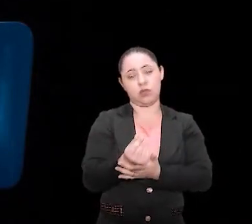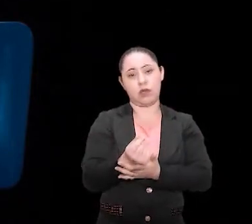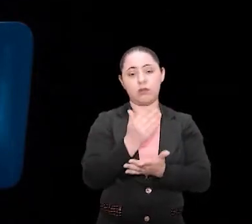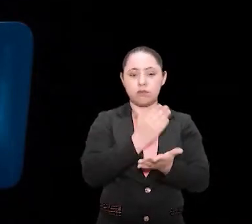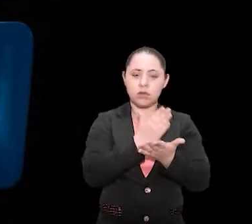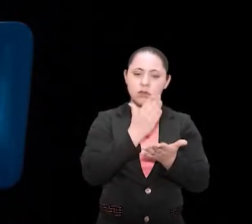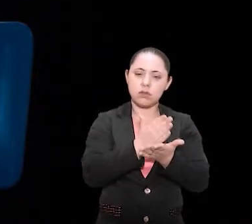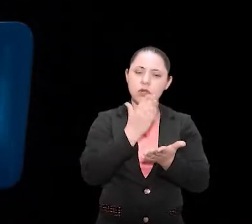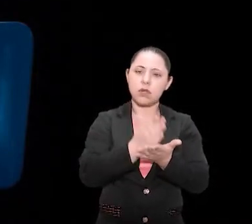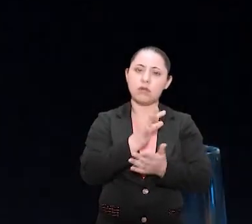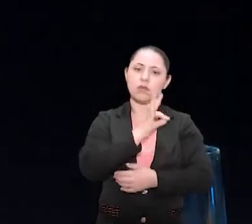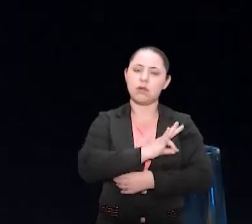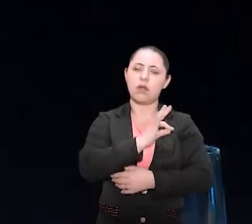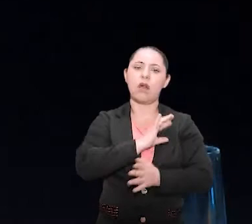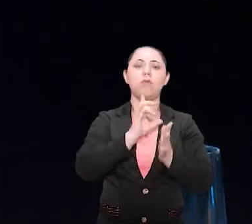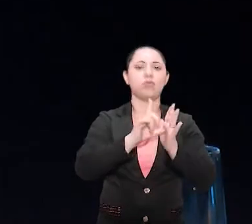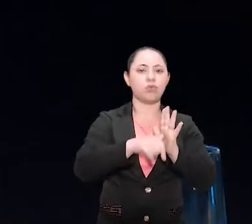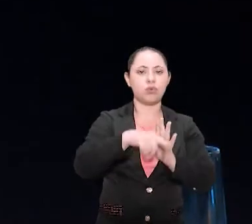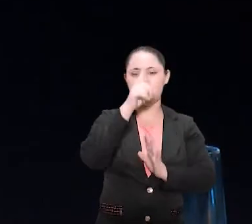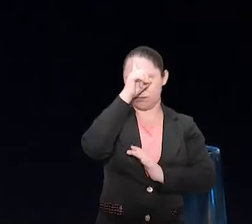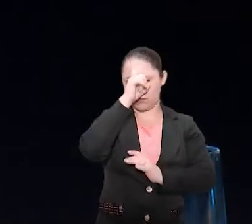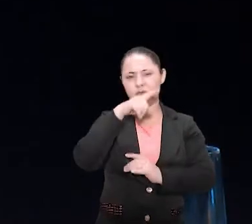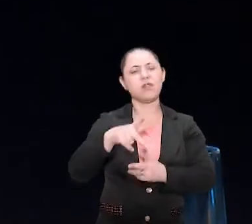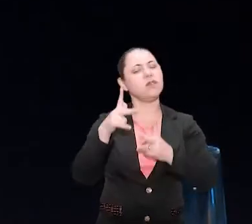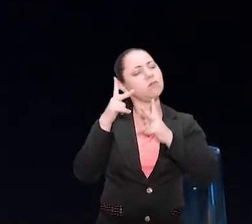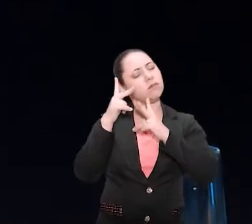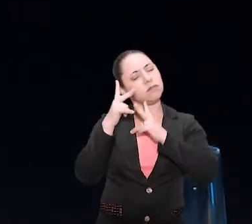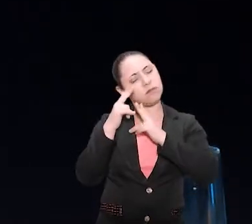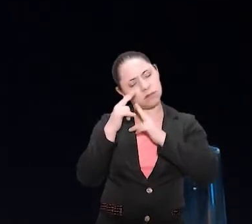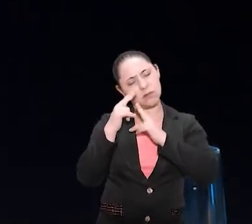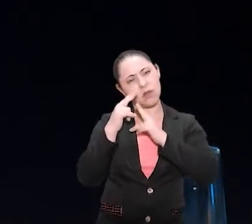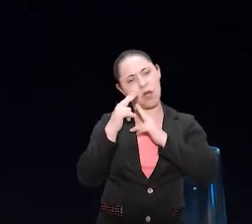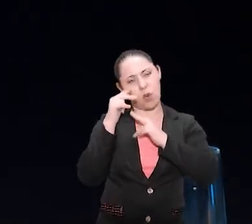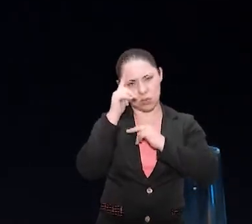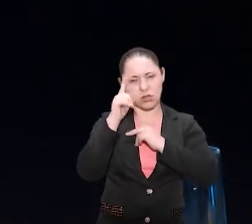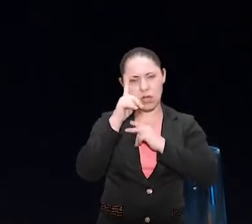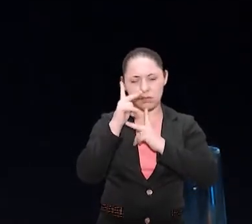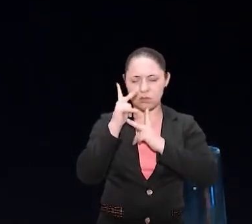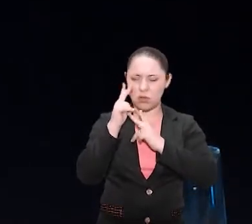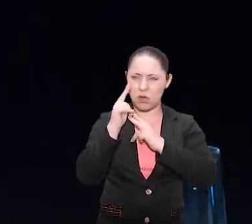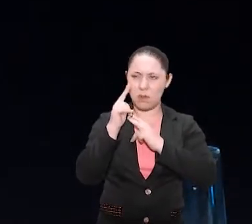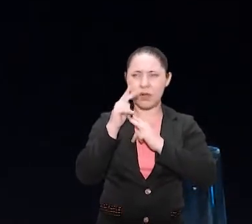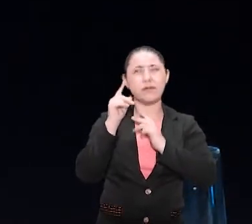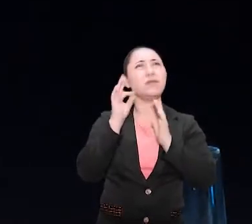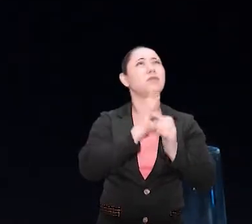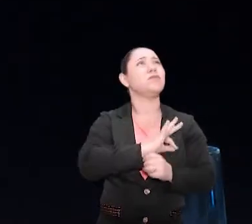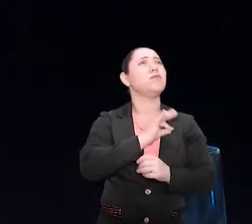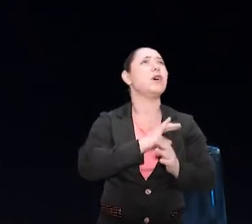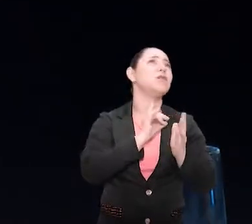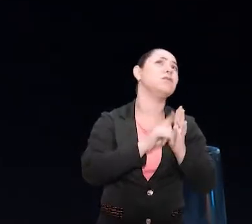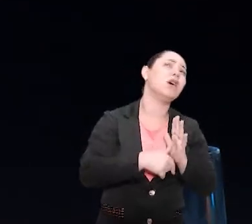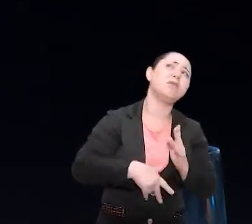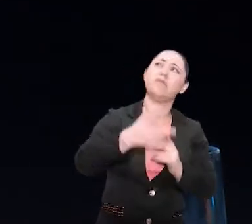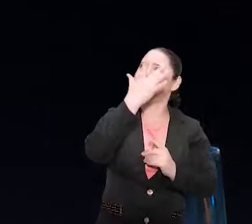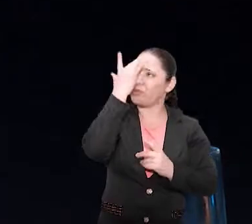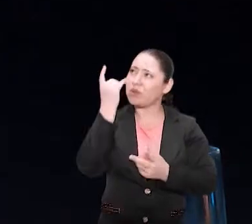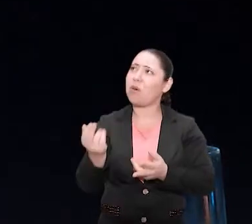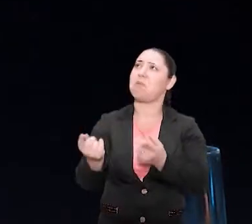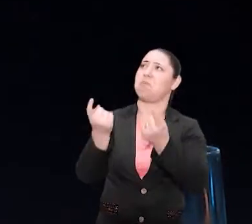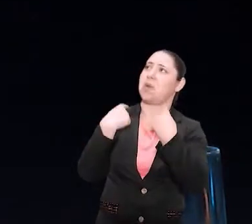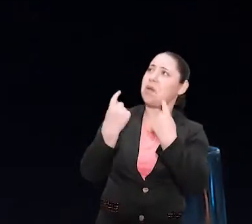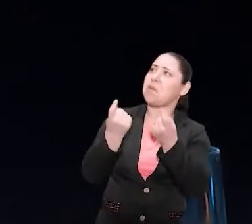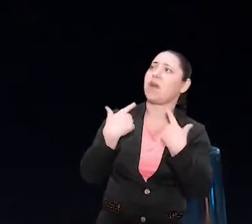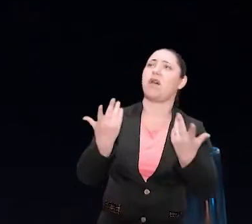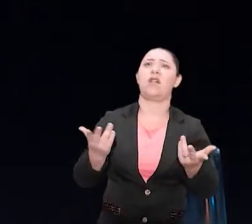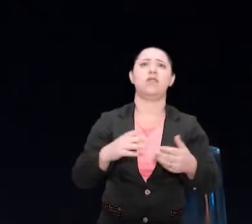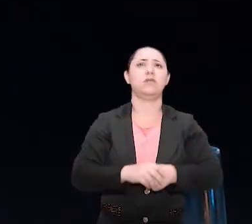de folha, de atraso de hospital. E você conseguia dormir, Pedro, por exemplo? Dá para dormir pensando que vou atrasar a folha, o pessoal pressionando? Como é